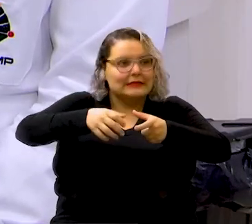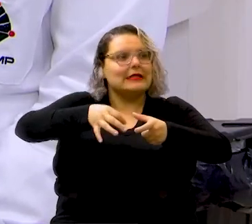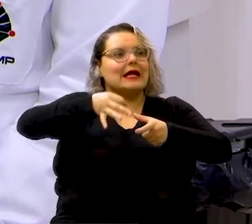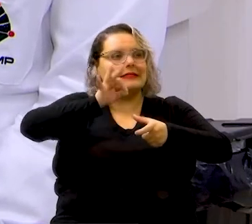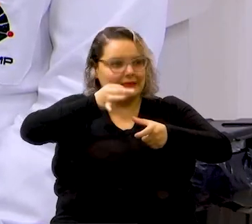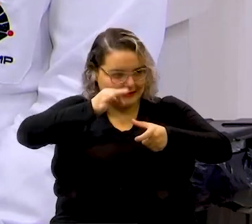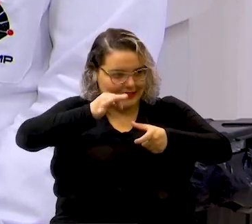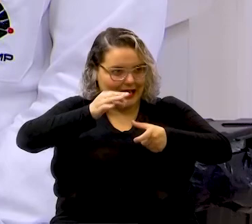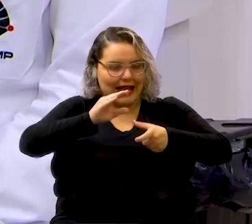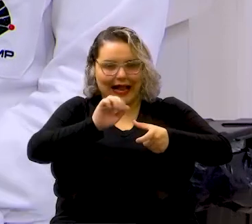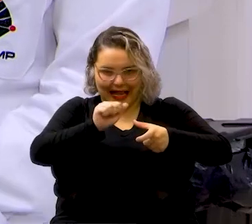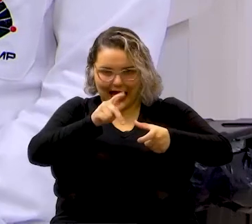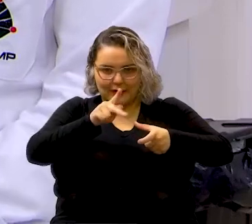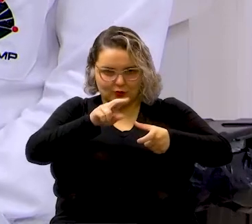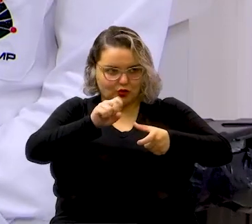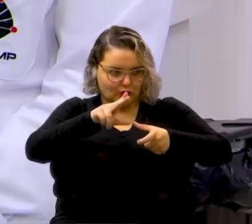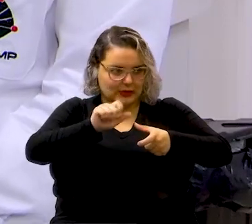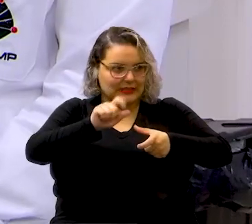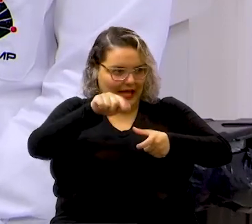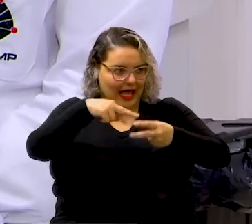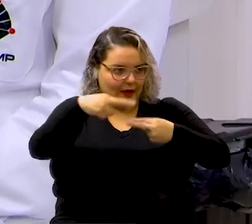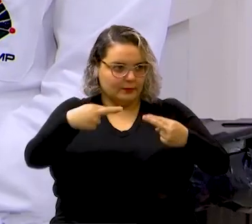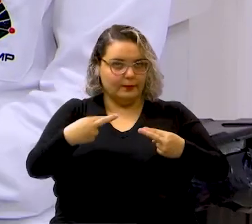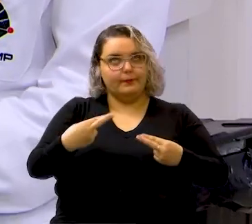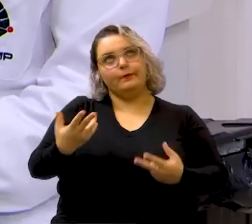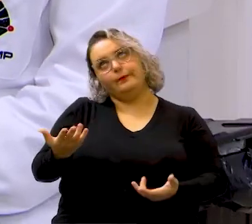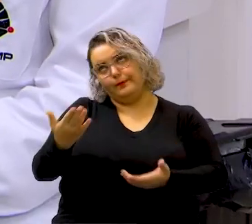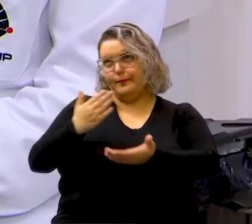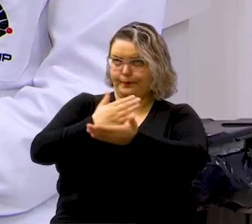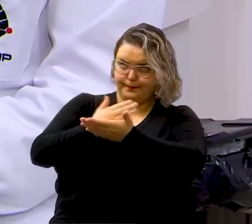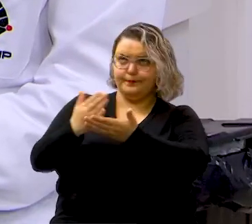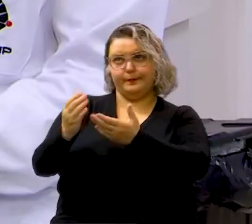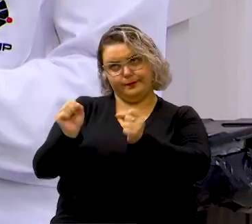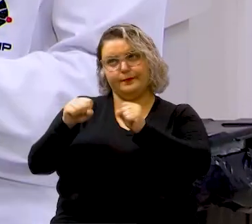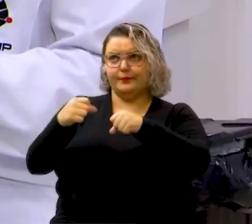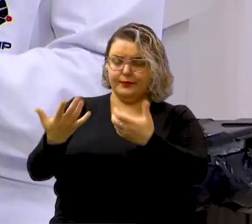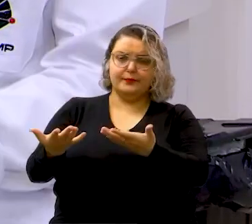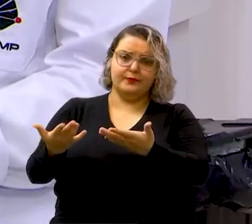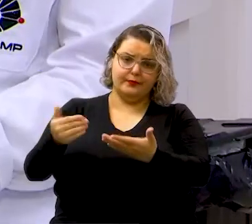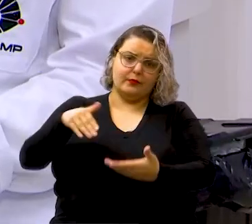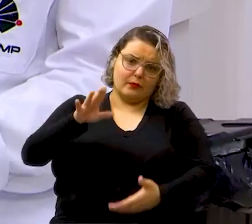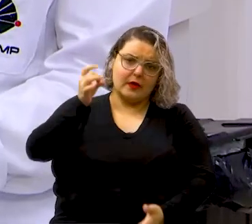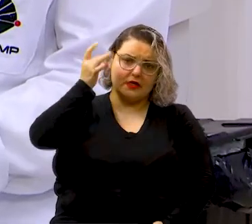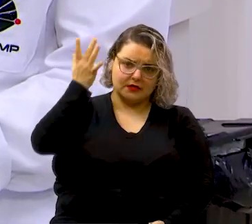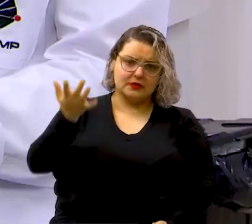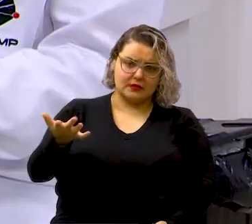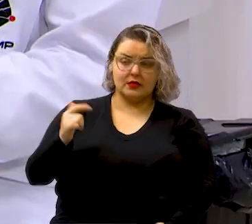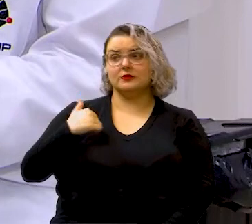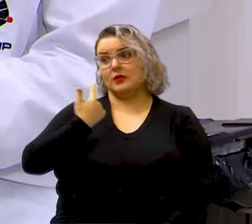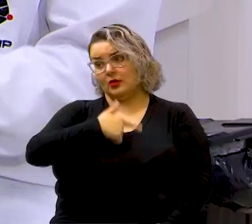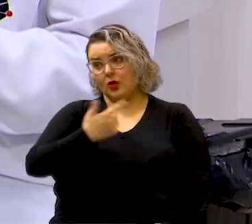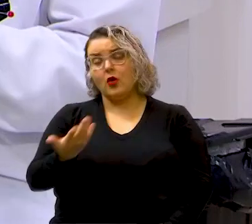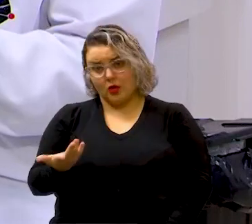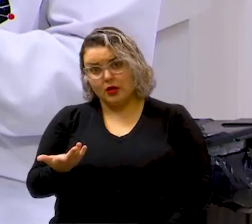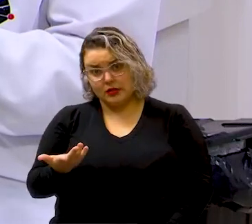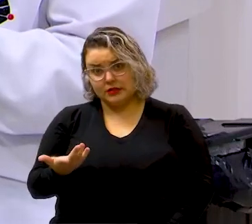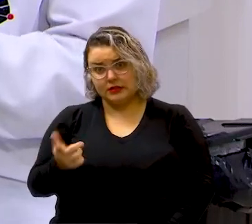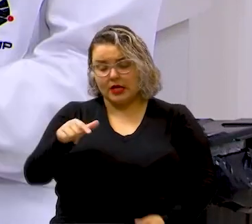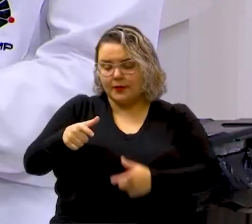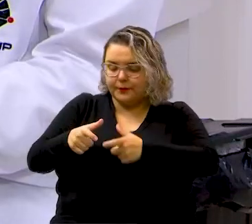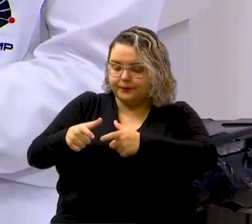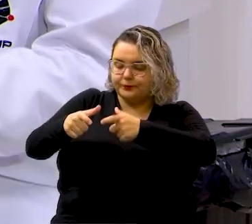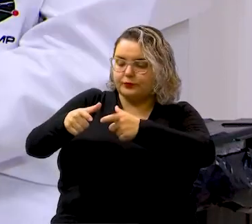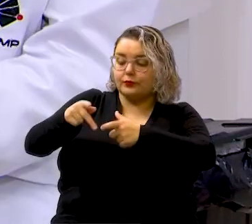são recicláveis? A princípio, todas as cápsulas são recicláveis. Os mais fáceis para a gente são